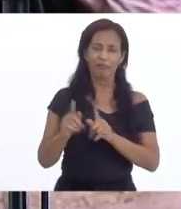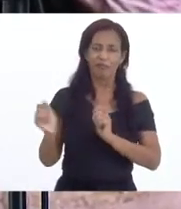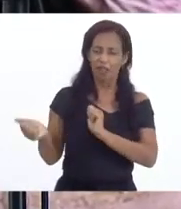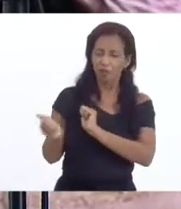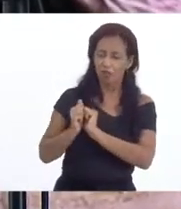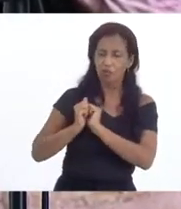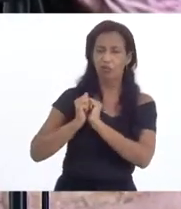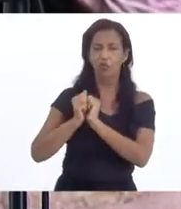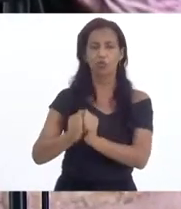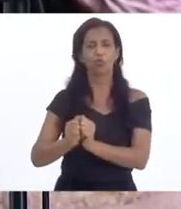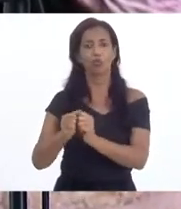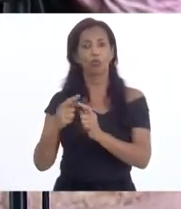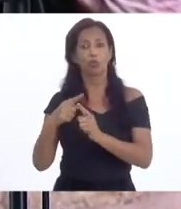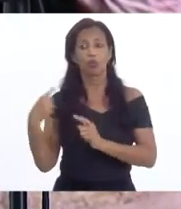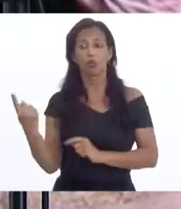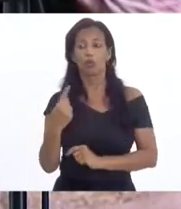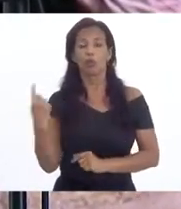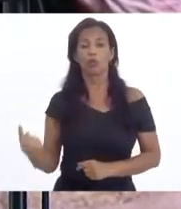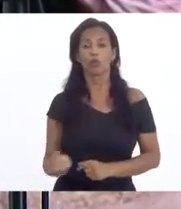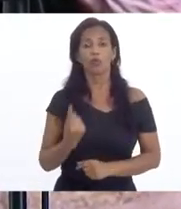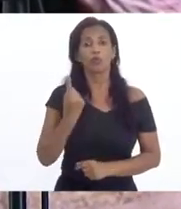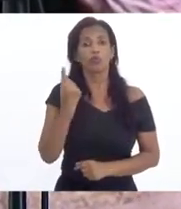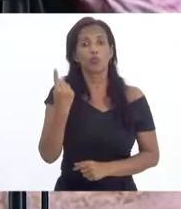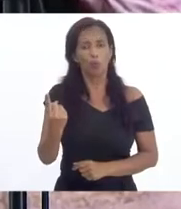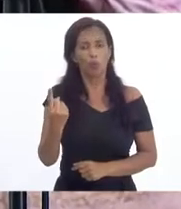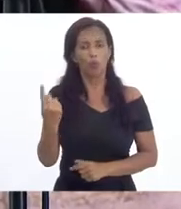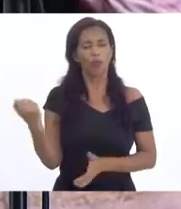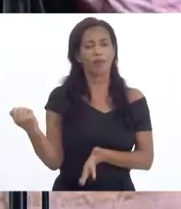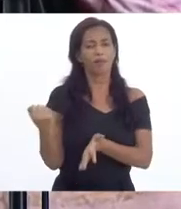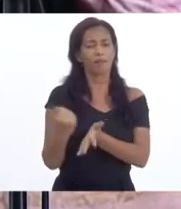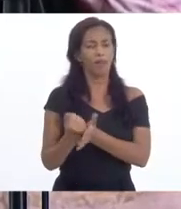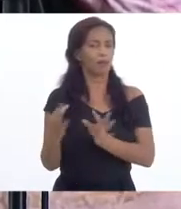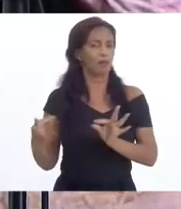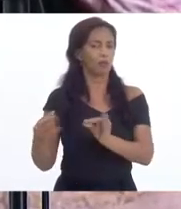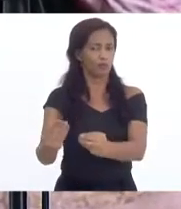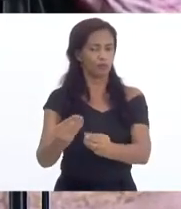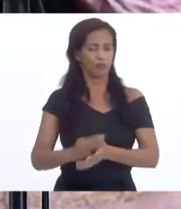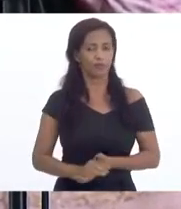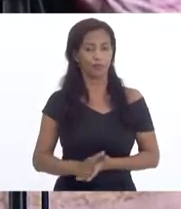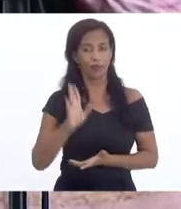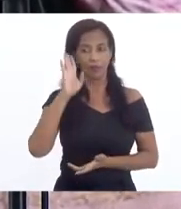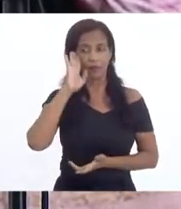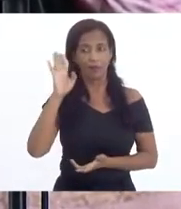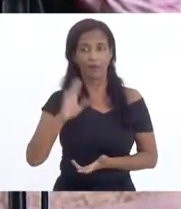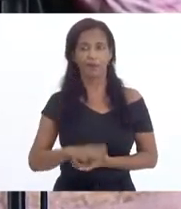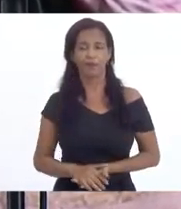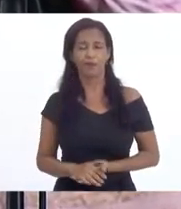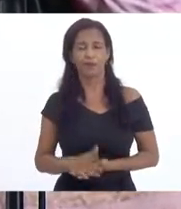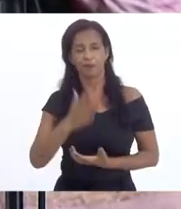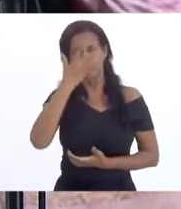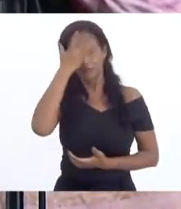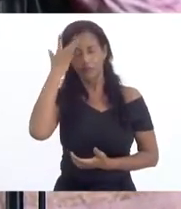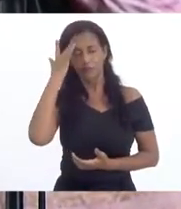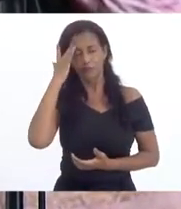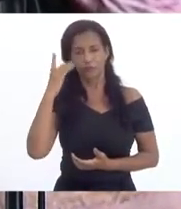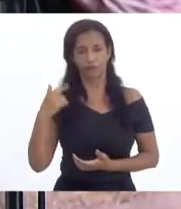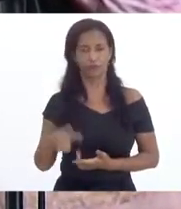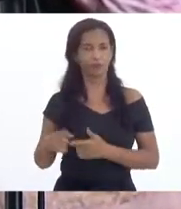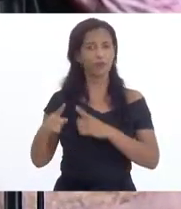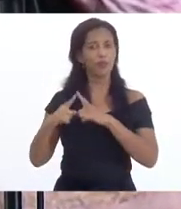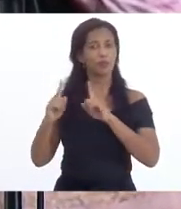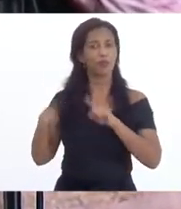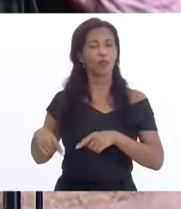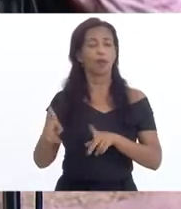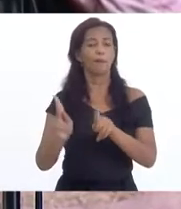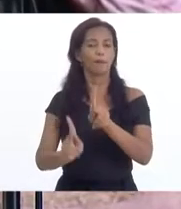juntos, porque não somos um, somos todos juntos, que impacta a todos, e principalmente aqueles que nós somos funcionários, que é